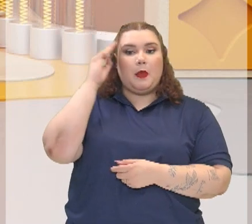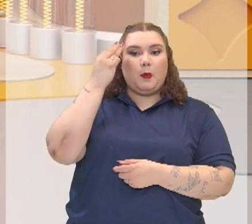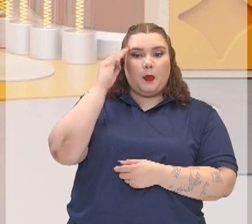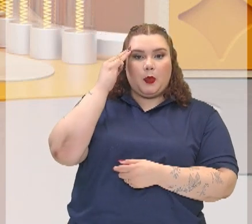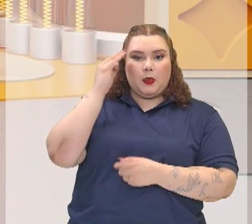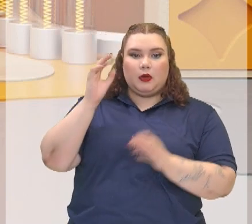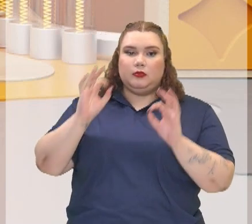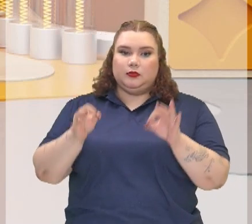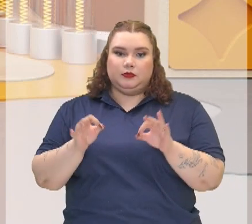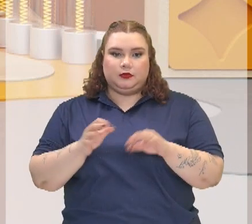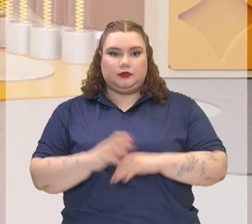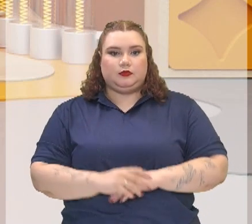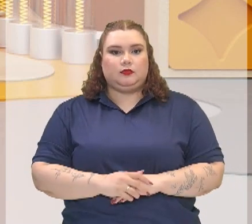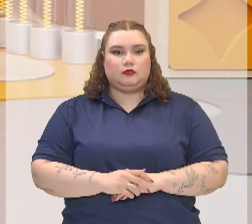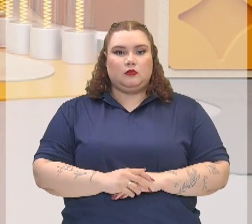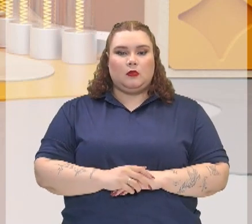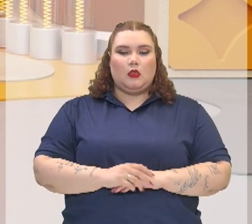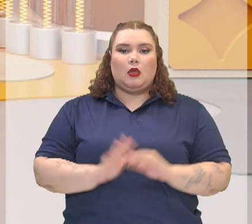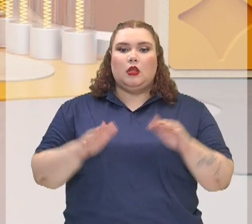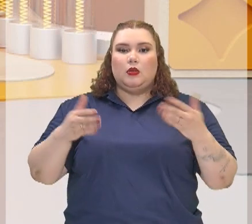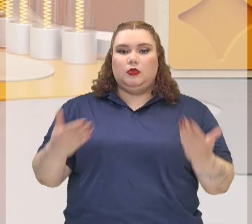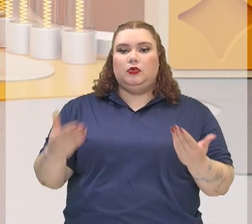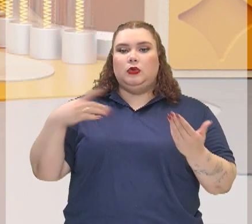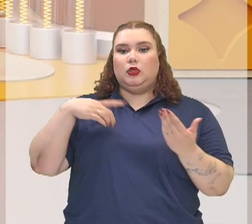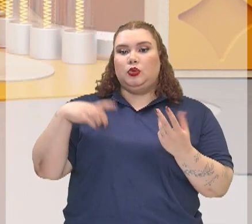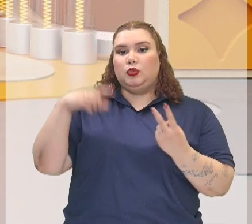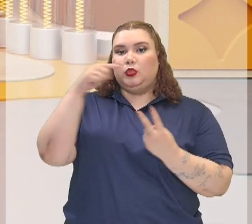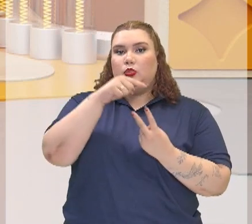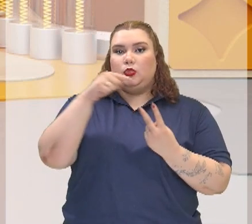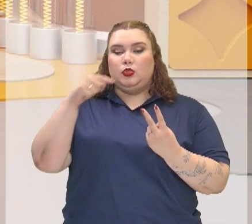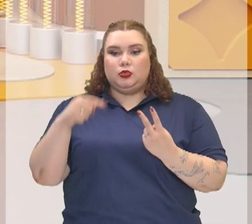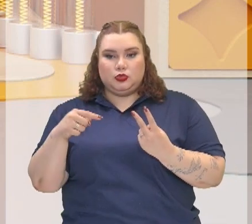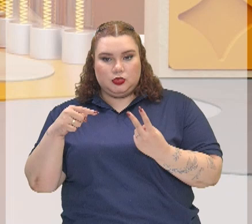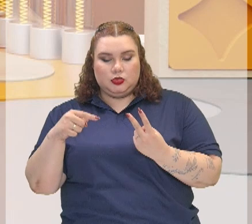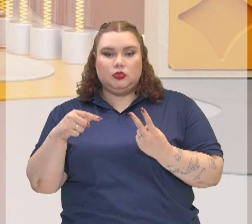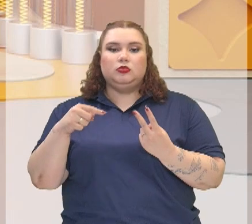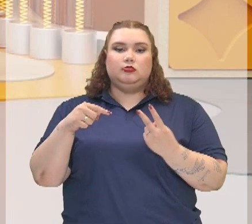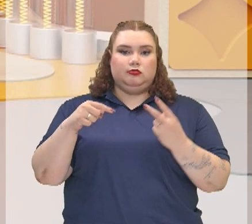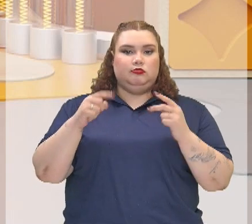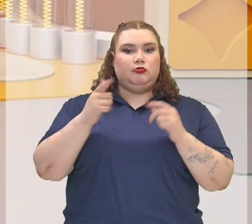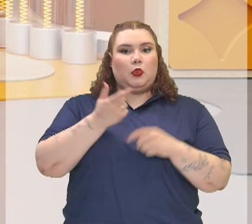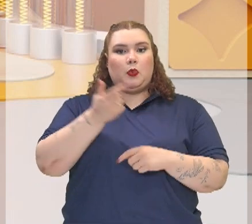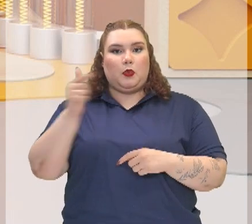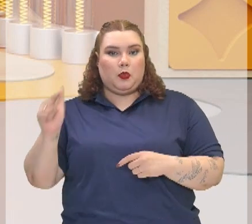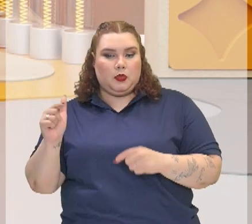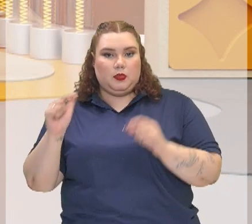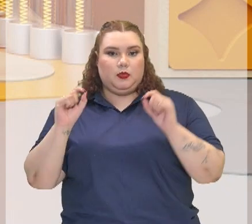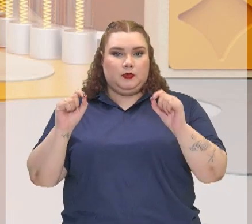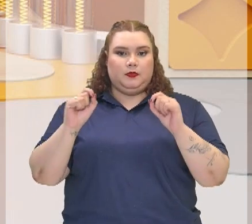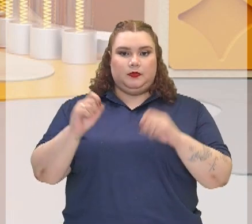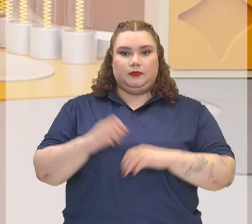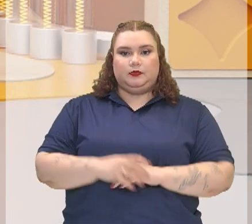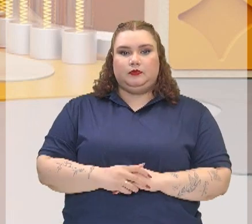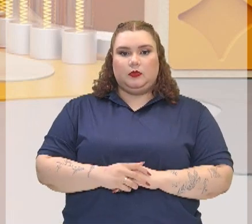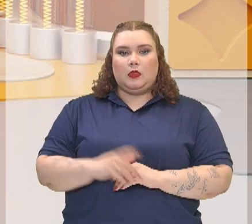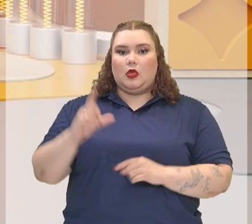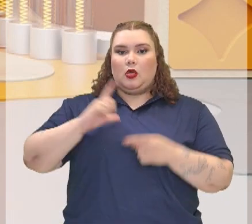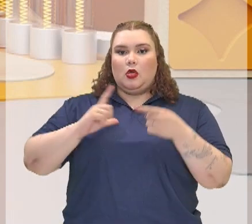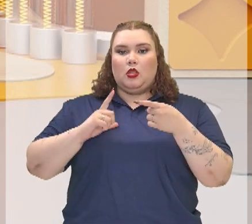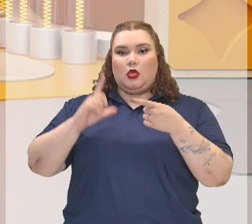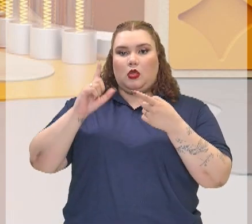memórias. E aí você tem uma outra divisão sobre fontes. Você